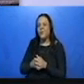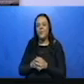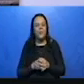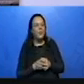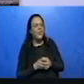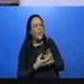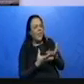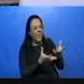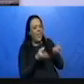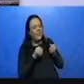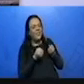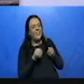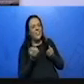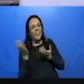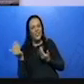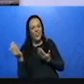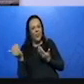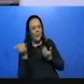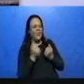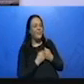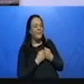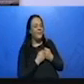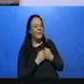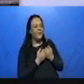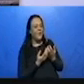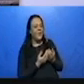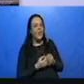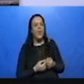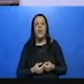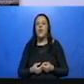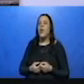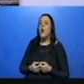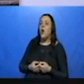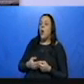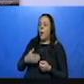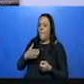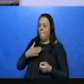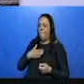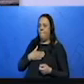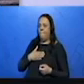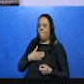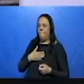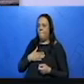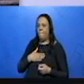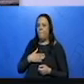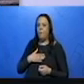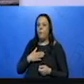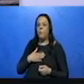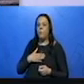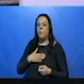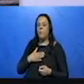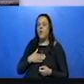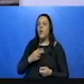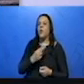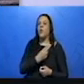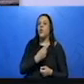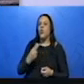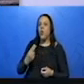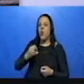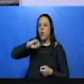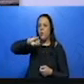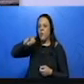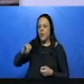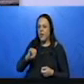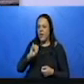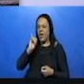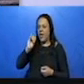cuidar, meu jovem albergueiro. E aí meu nome é Jim Hawkins, o garoto que conta a história. No livro, o narrador é o